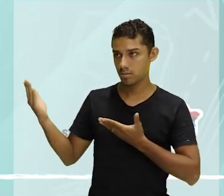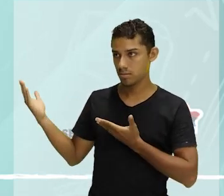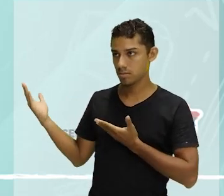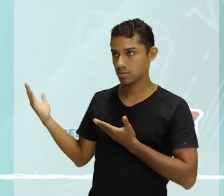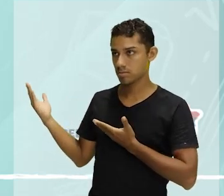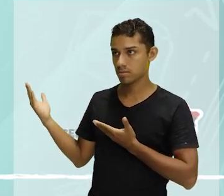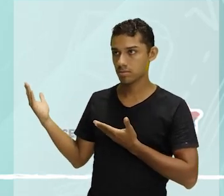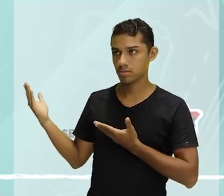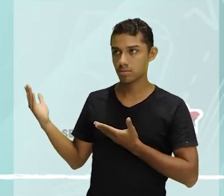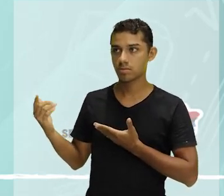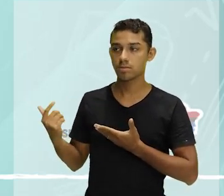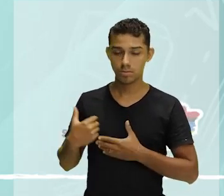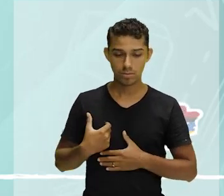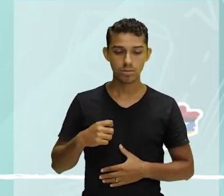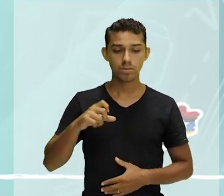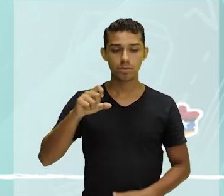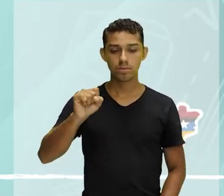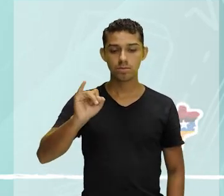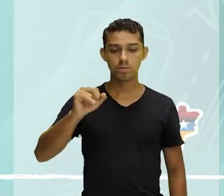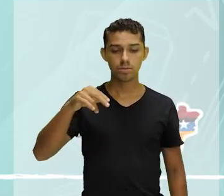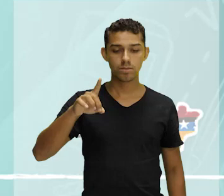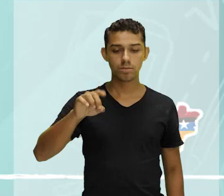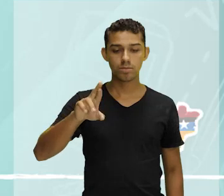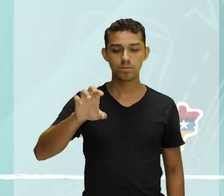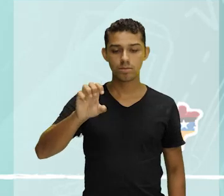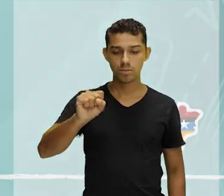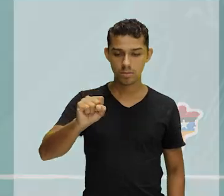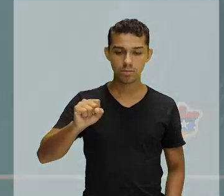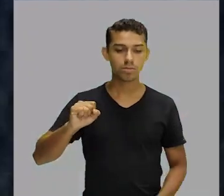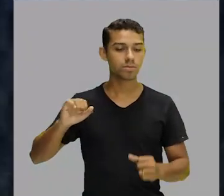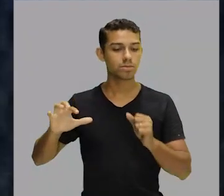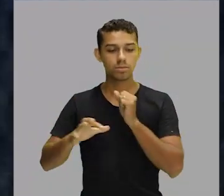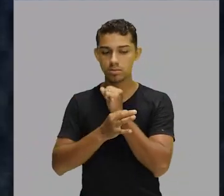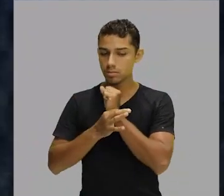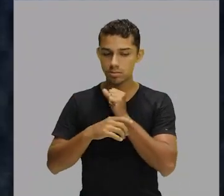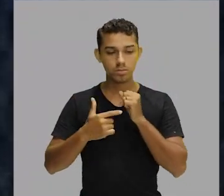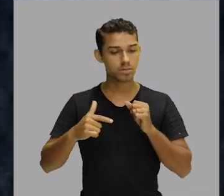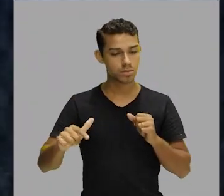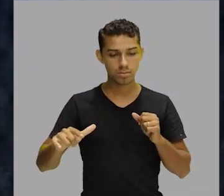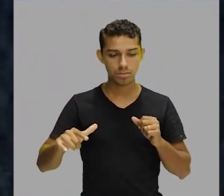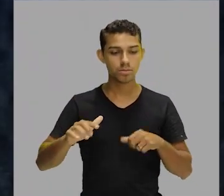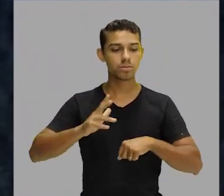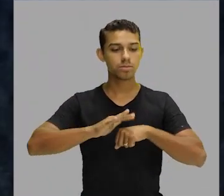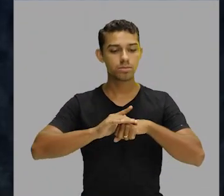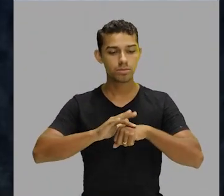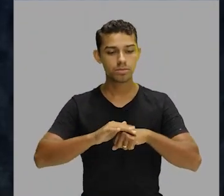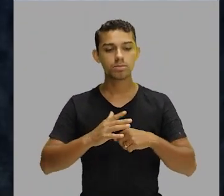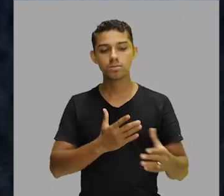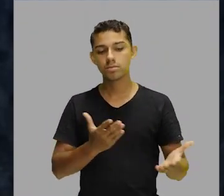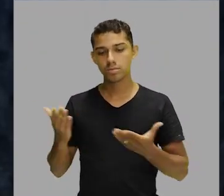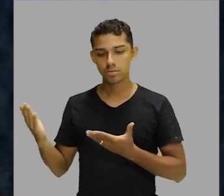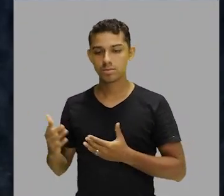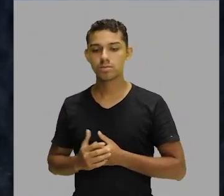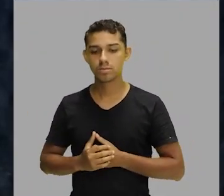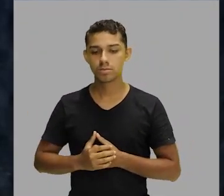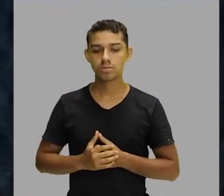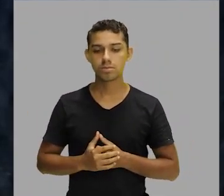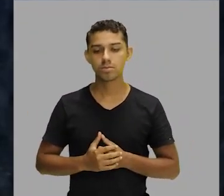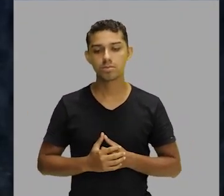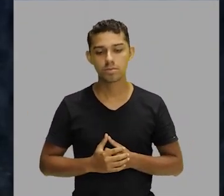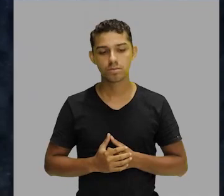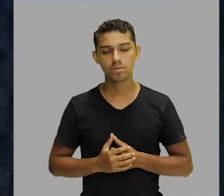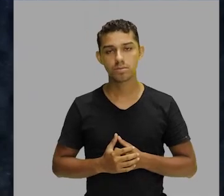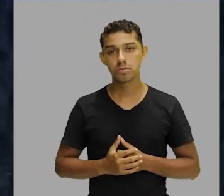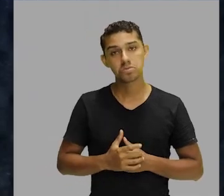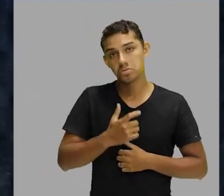aqui, síndrome da imunodeficiência adquirida, tá? Então, ela vem do inglês, daquele inglês eu não vou nem mencionar para vocês, que